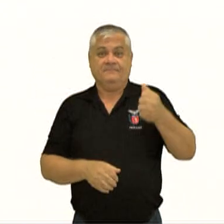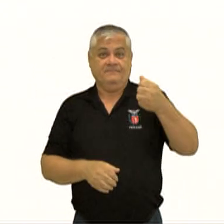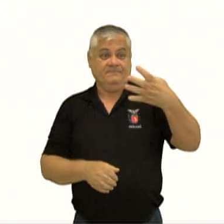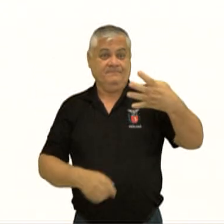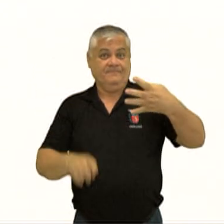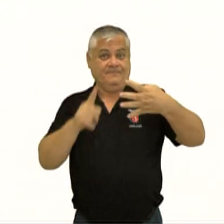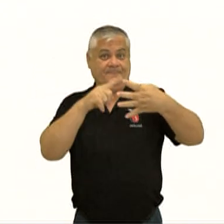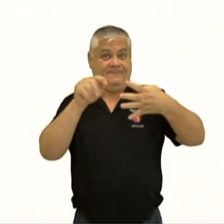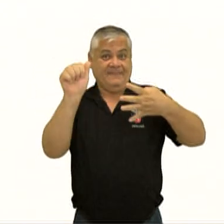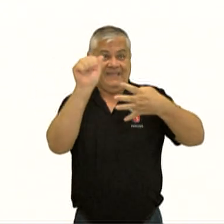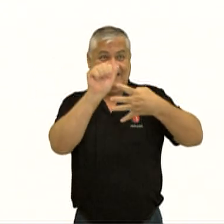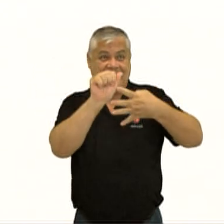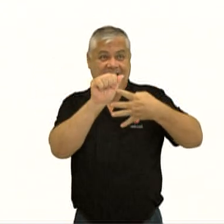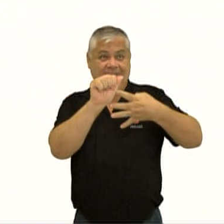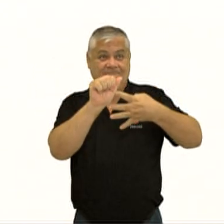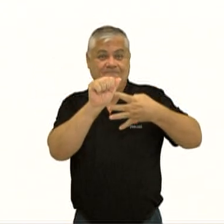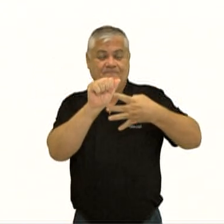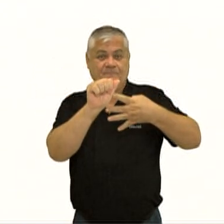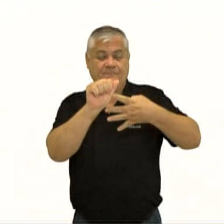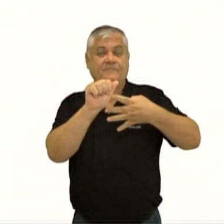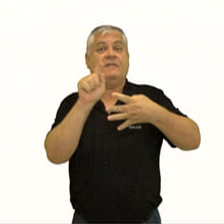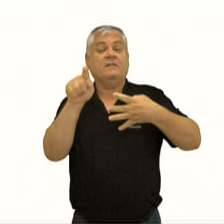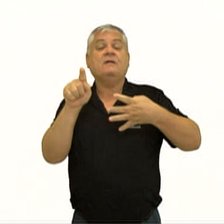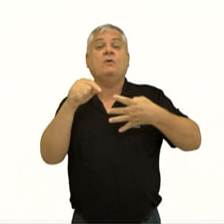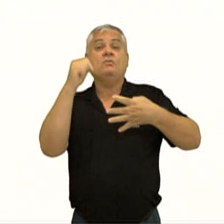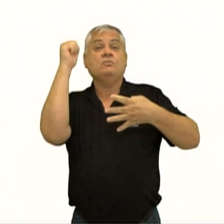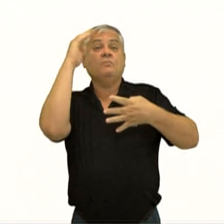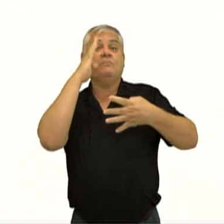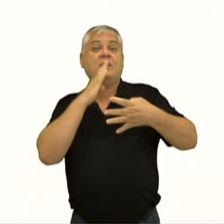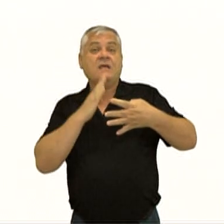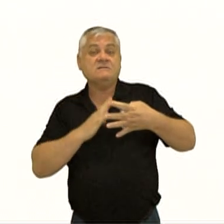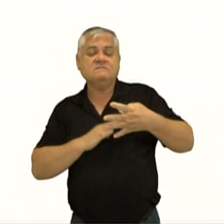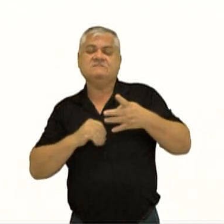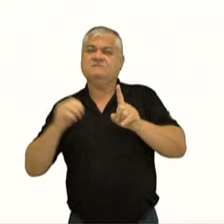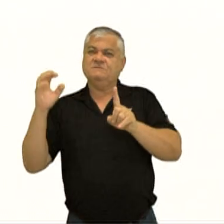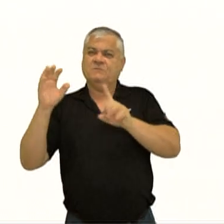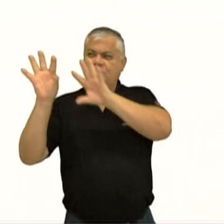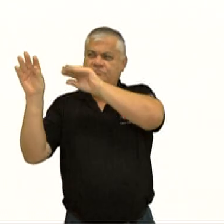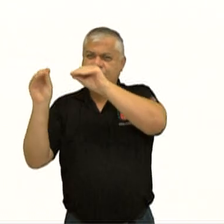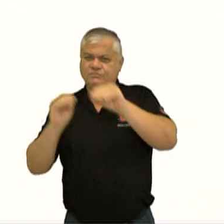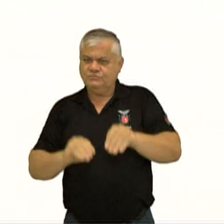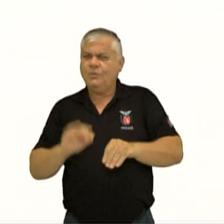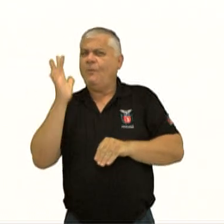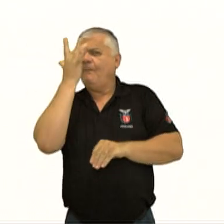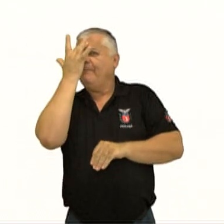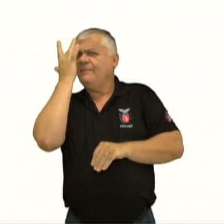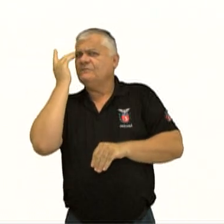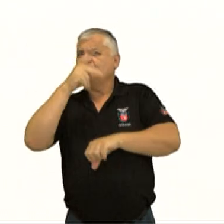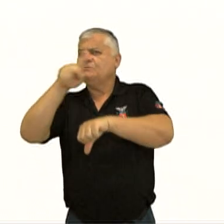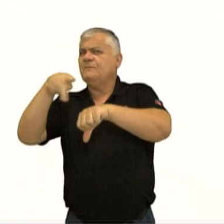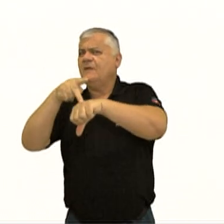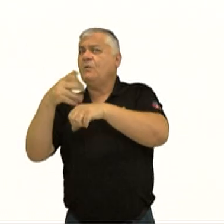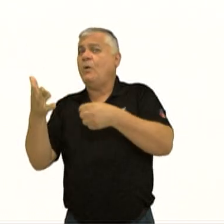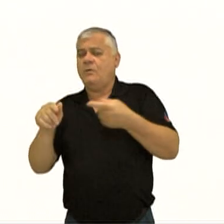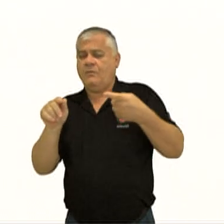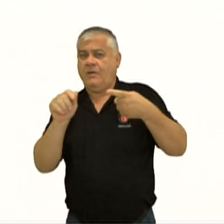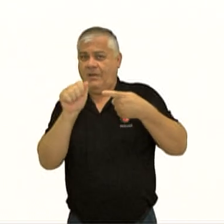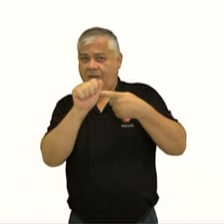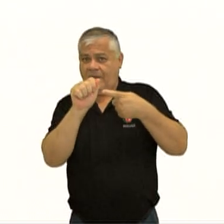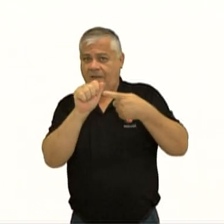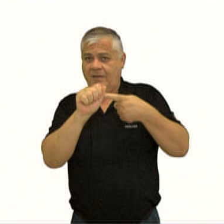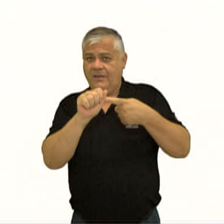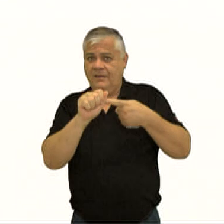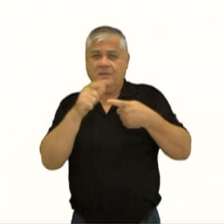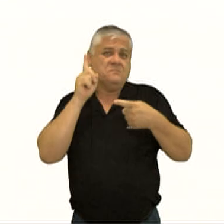lá. Quer dizer o quê? Que o Brasil, ele sofreu uma forte influência de alguns imigrantes. Quais foram esses imigrantes? Letra A.